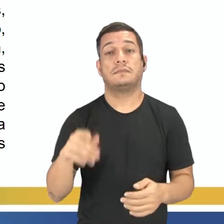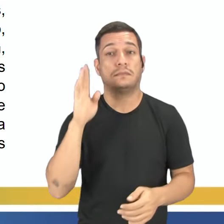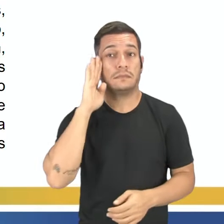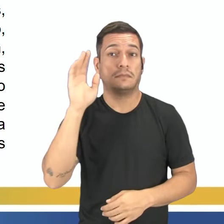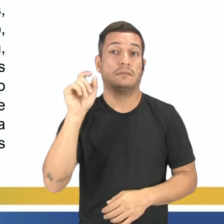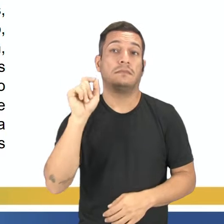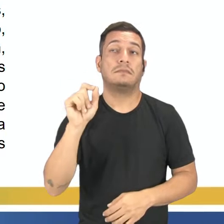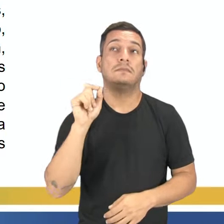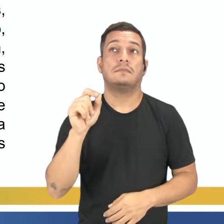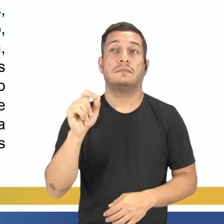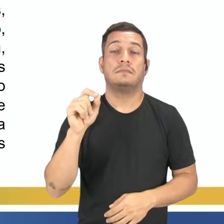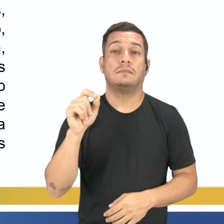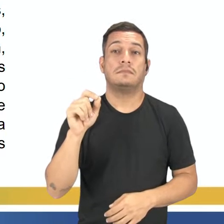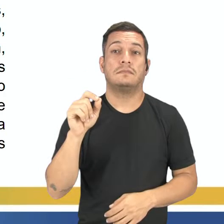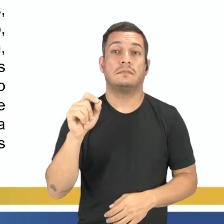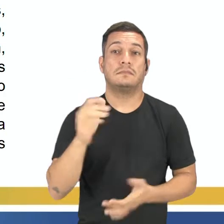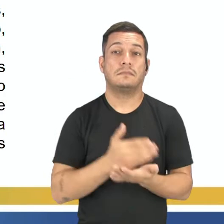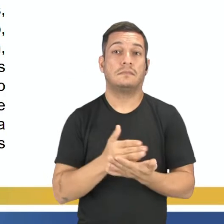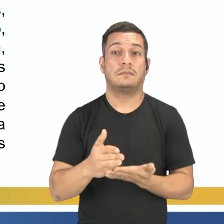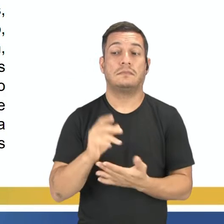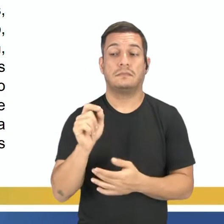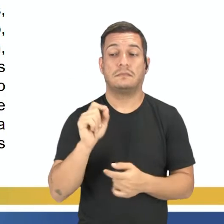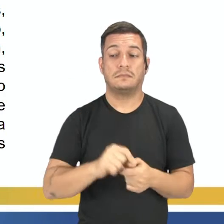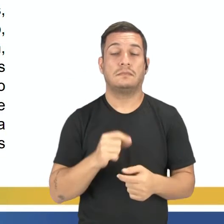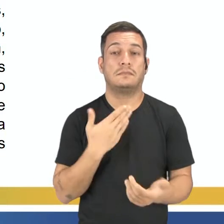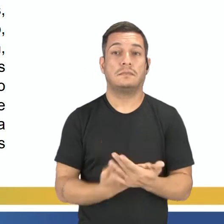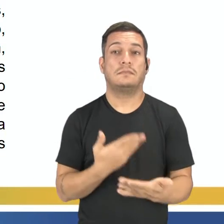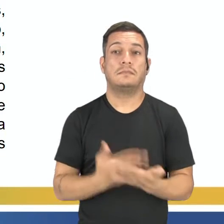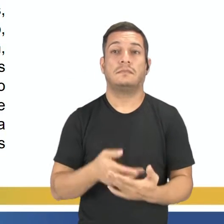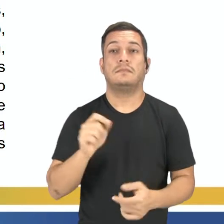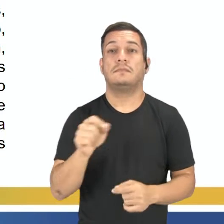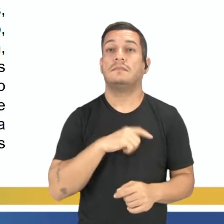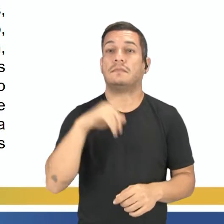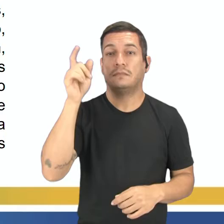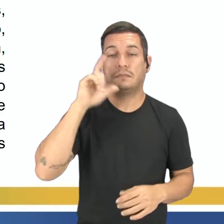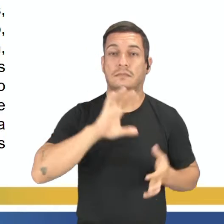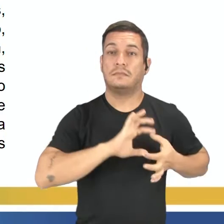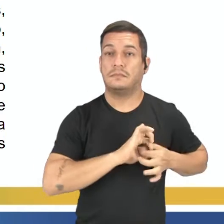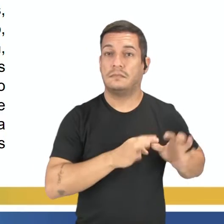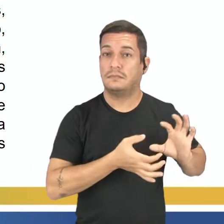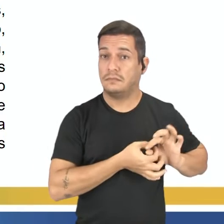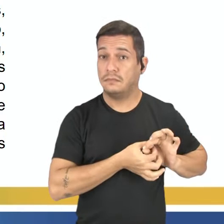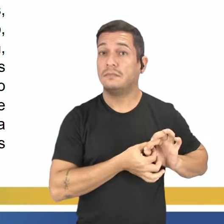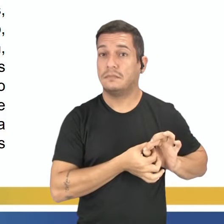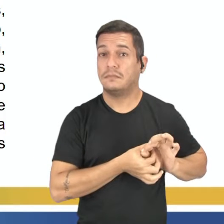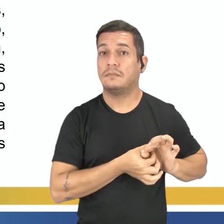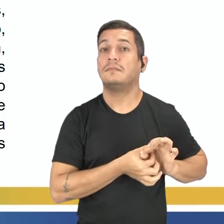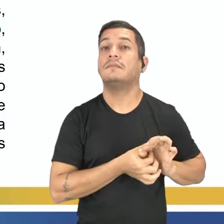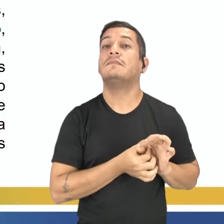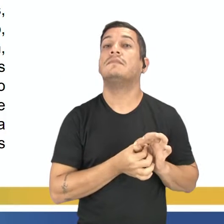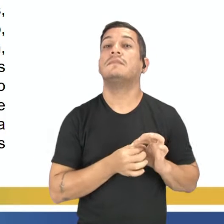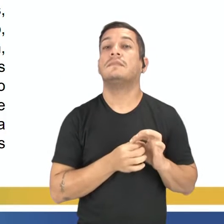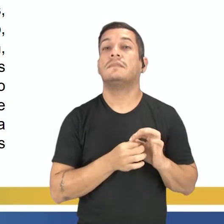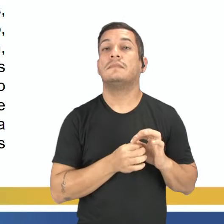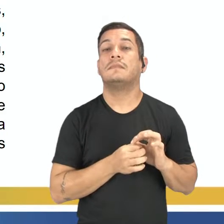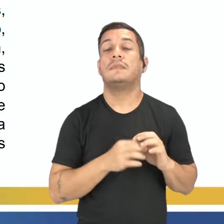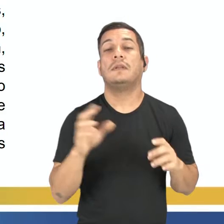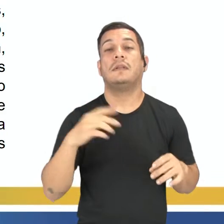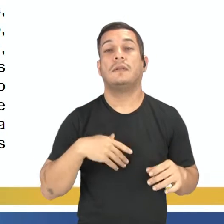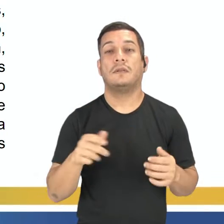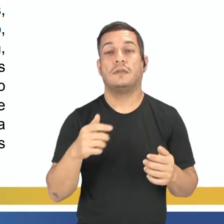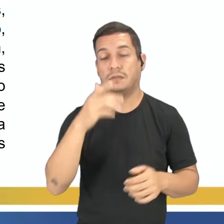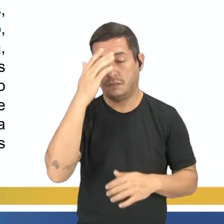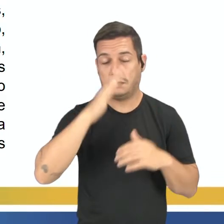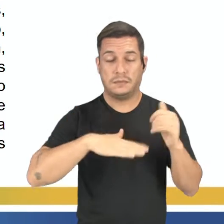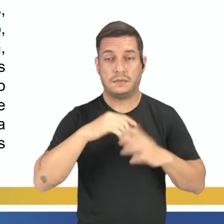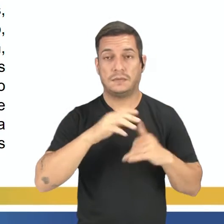princípio ou a priori, ela começou a fazer estudos na lógica da Olimpíada, do rendimento e da avaliação dos atletas para a